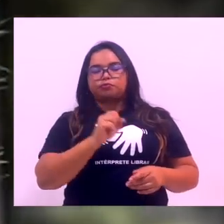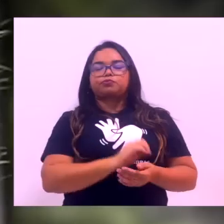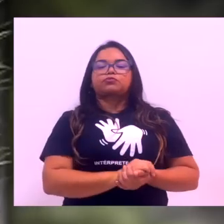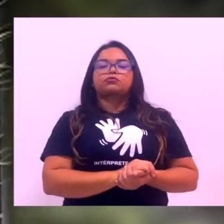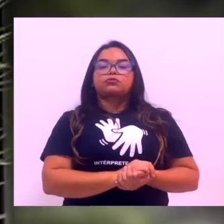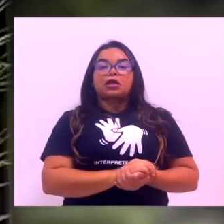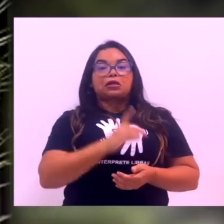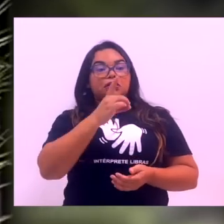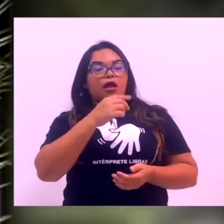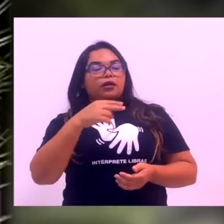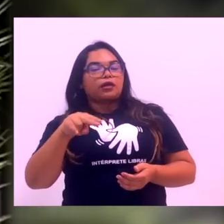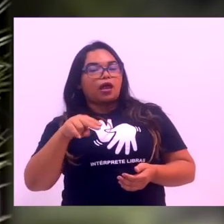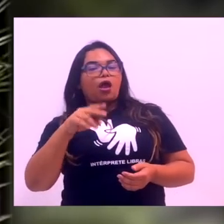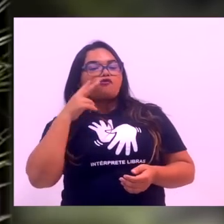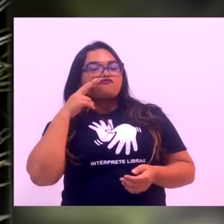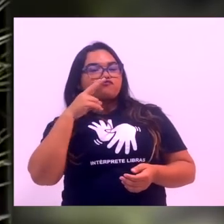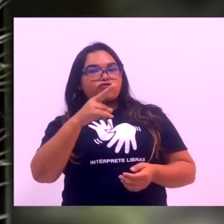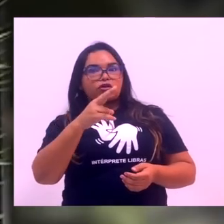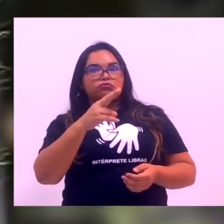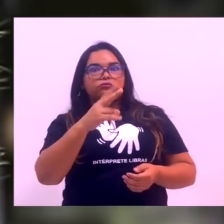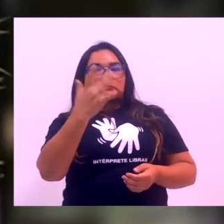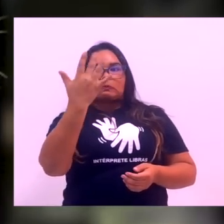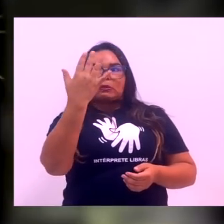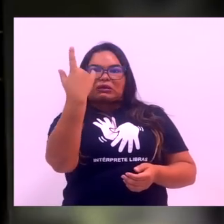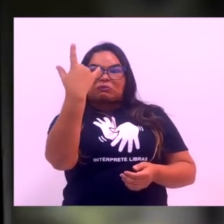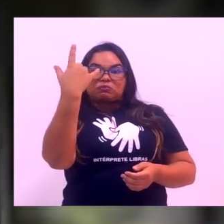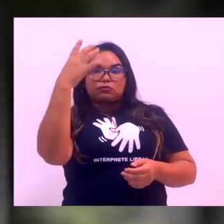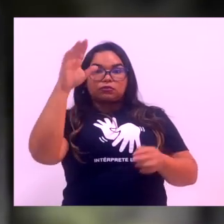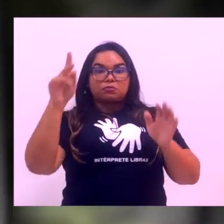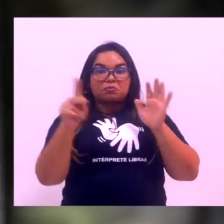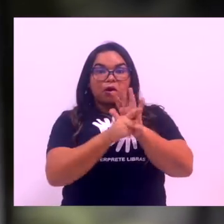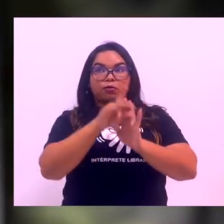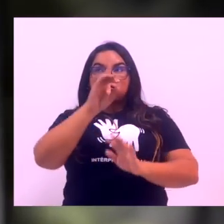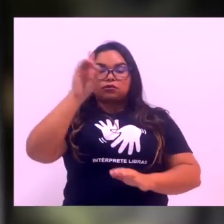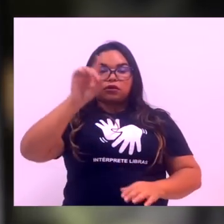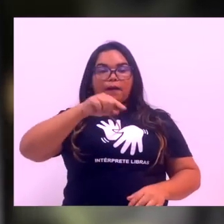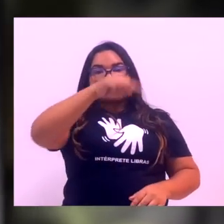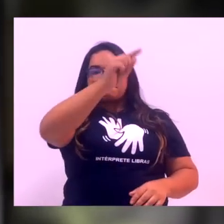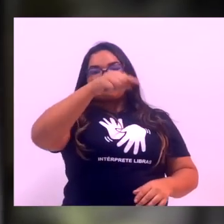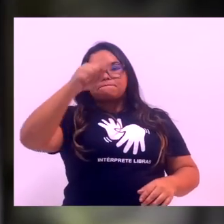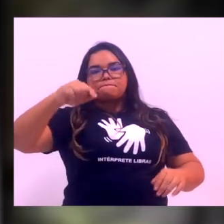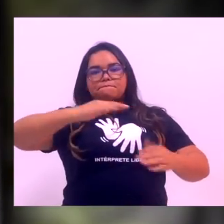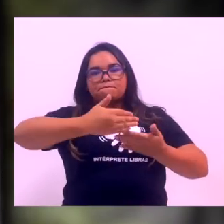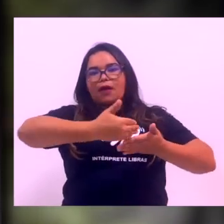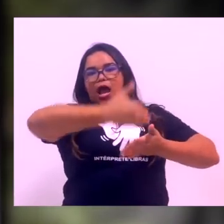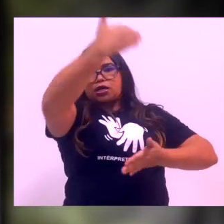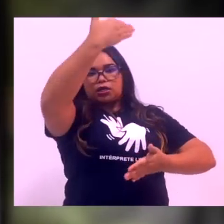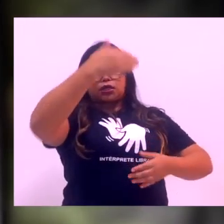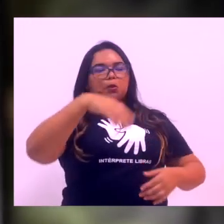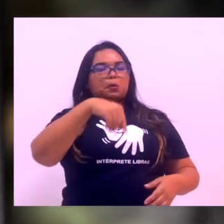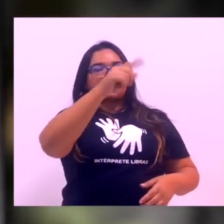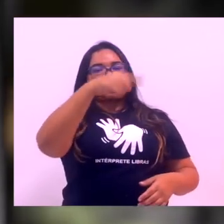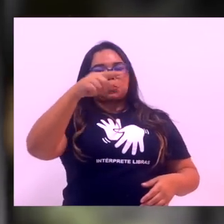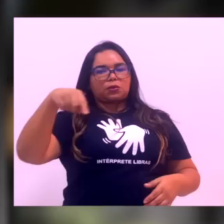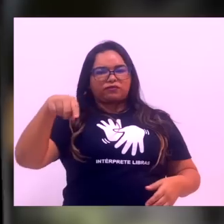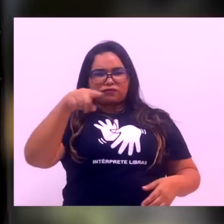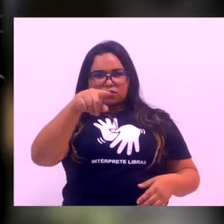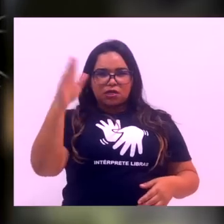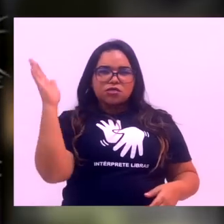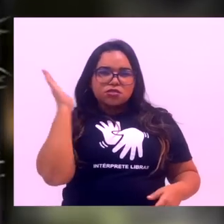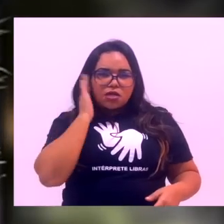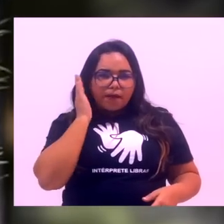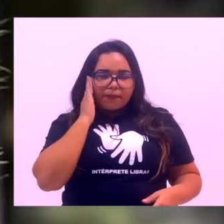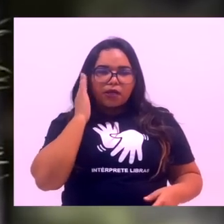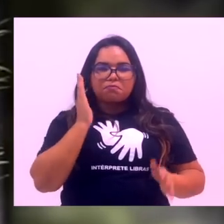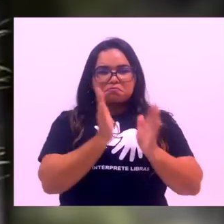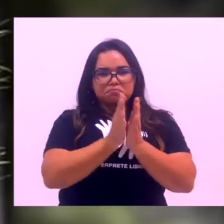persas. E o profeta interpreta uma escrita que foi articulada pelo dedo de Deus contra a